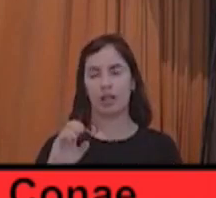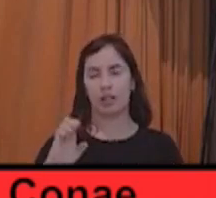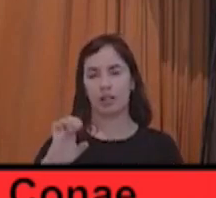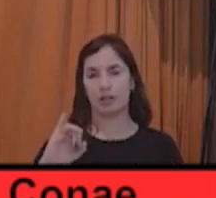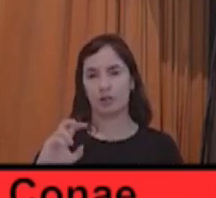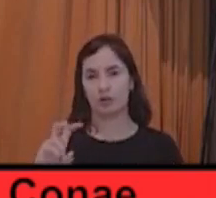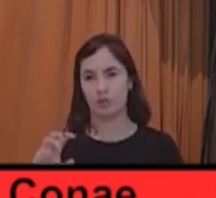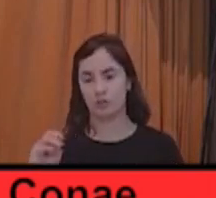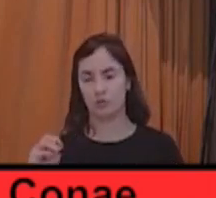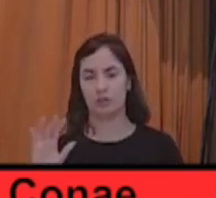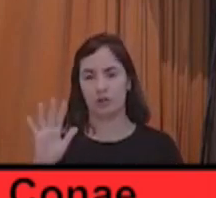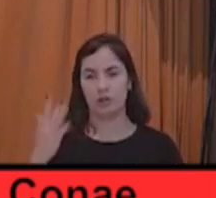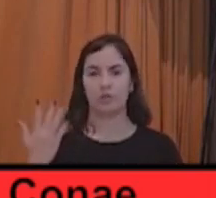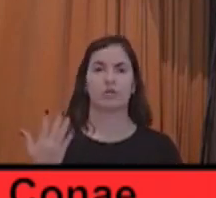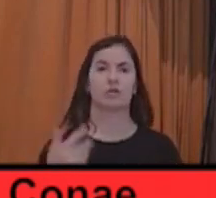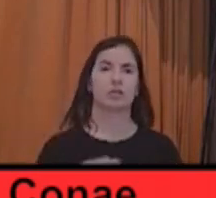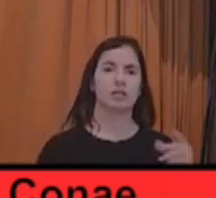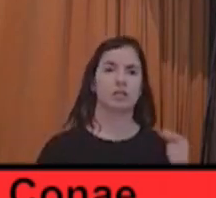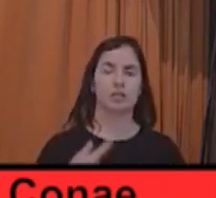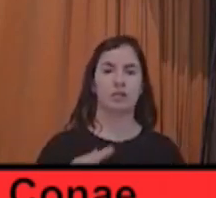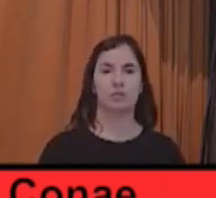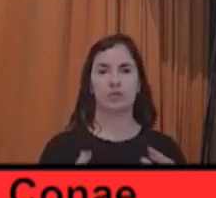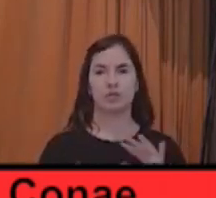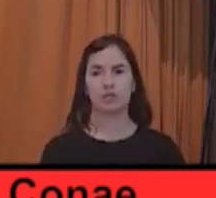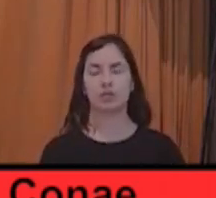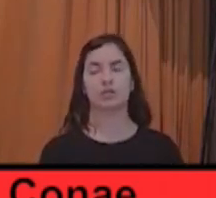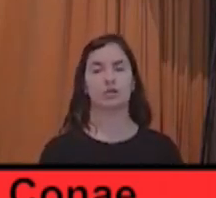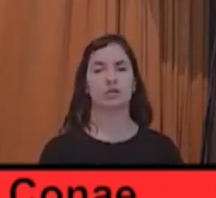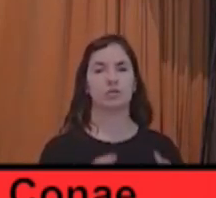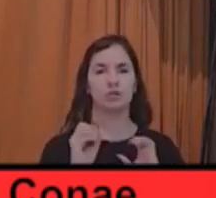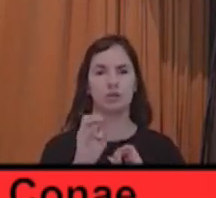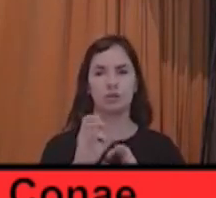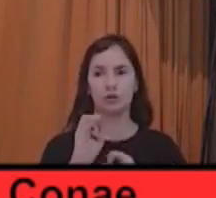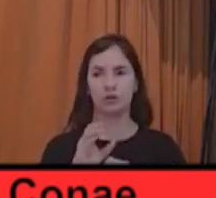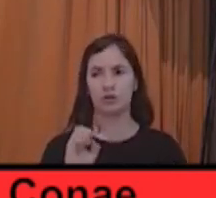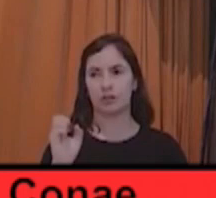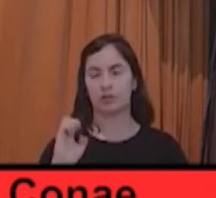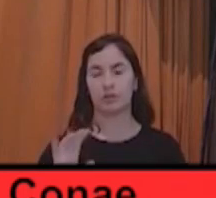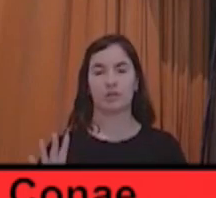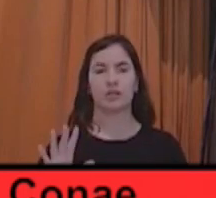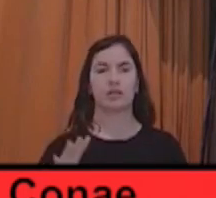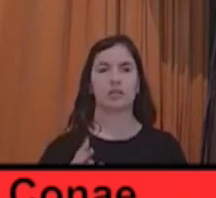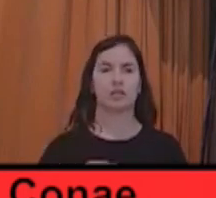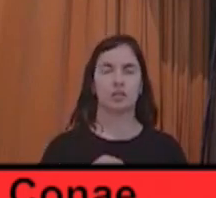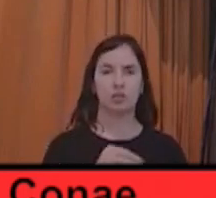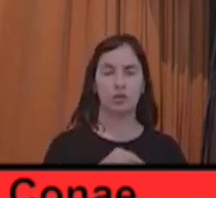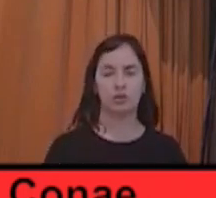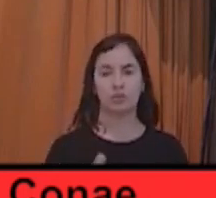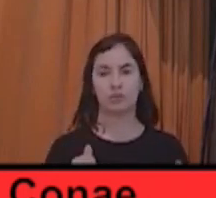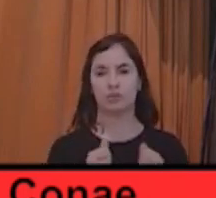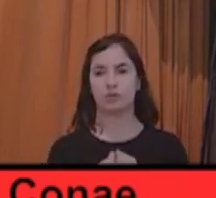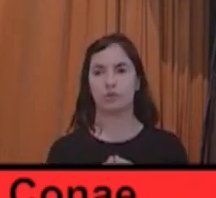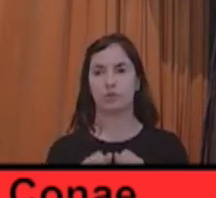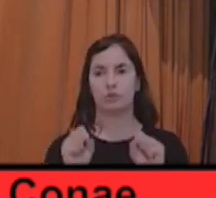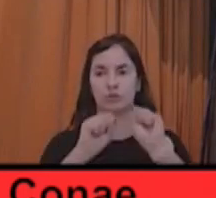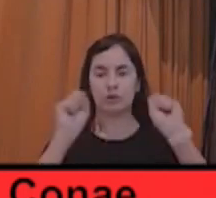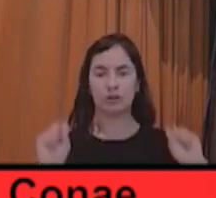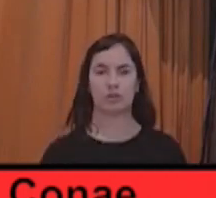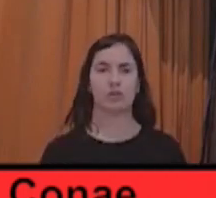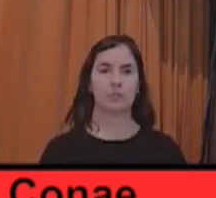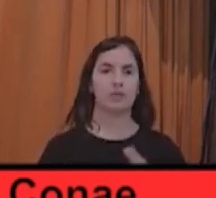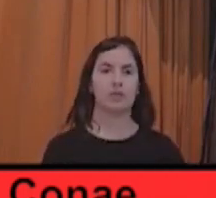desemboquem de fato em política nacional de educação, política de Estado, não é? Que se articule no âmbito do Sistema Nacional de